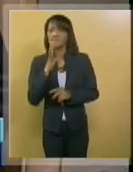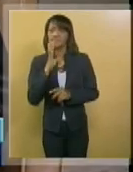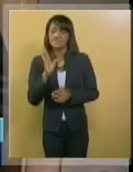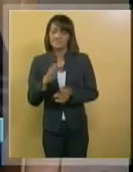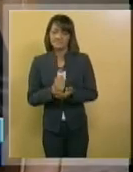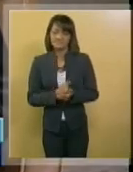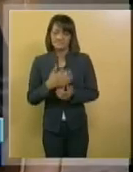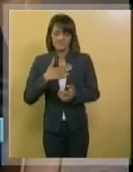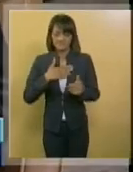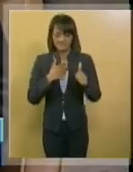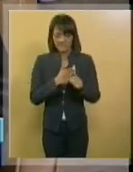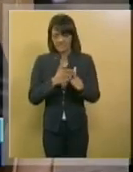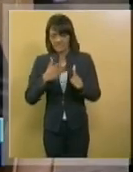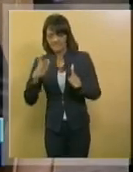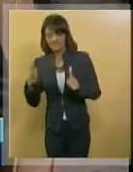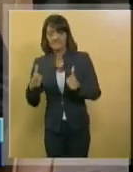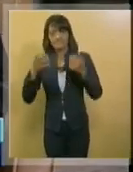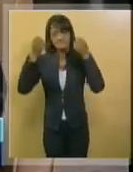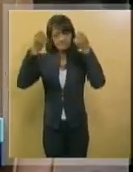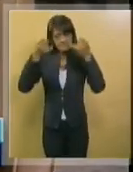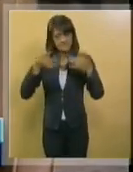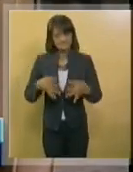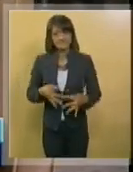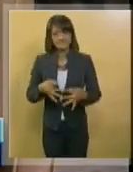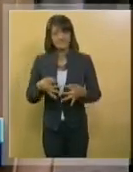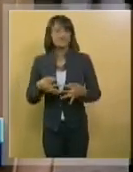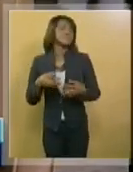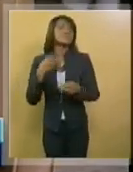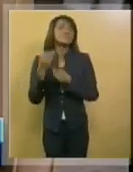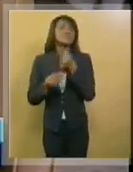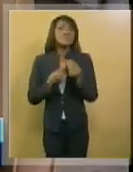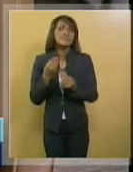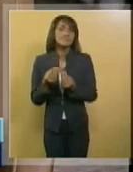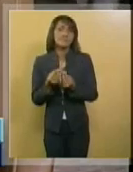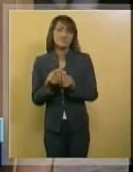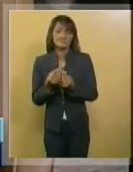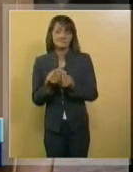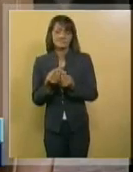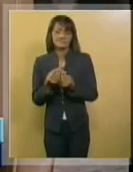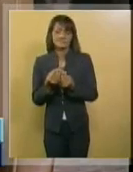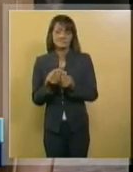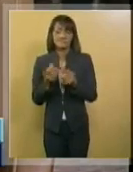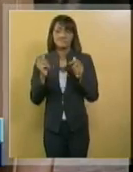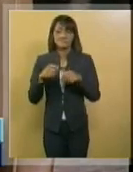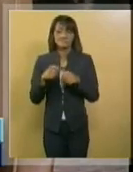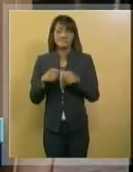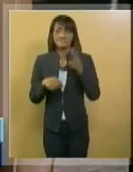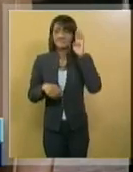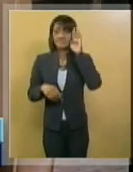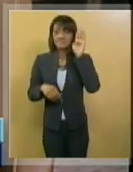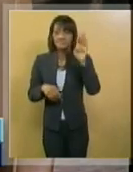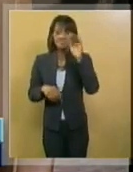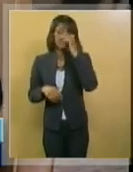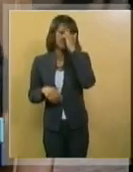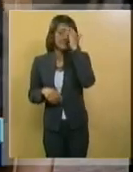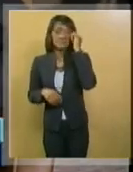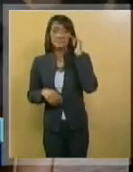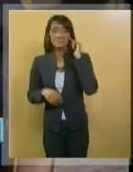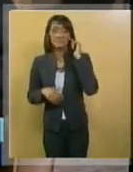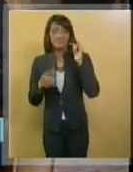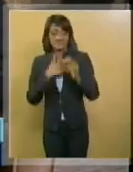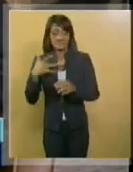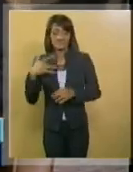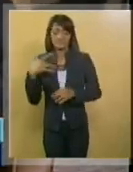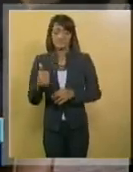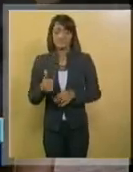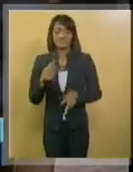durante o meu mandato, ela me explicando como essa questão animal impacta principalmente na saúde pública. Realmente